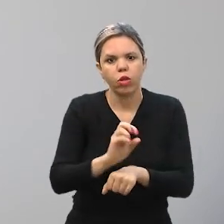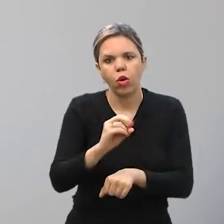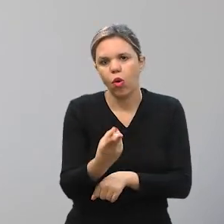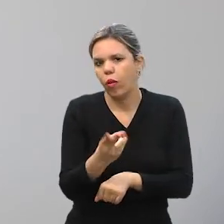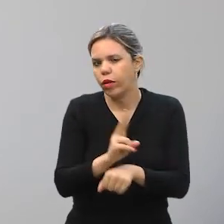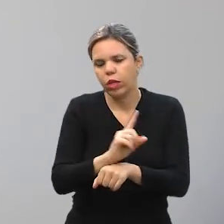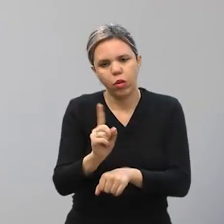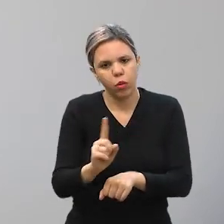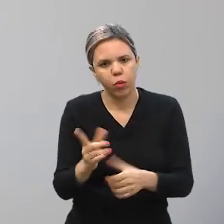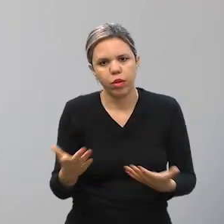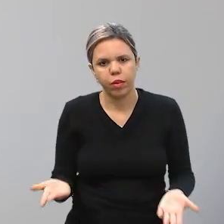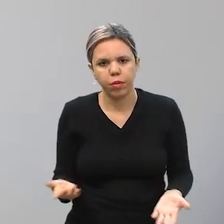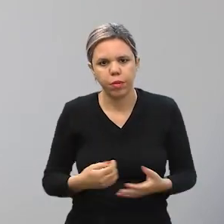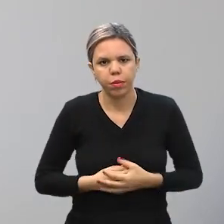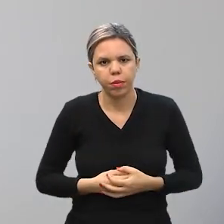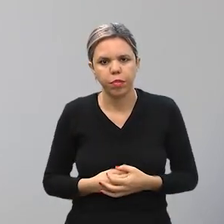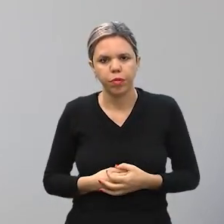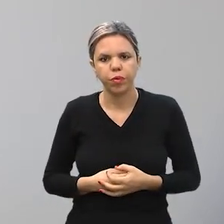não cuida.